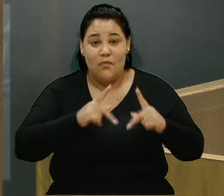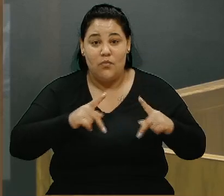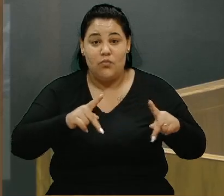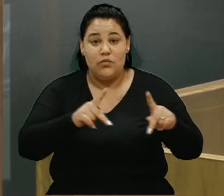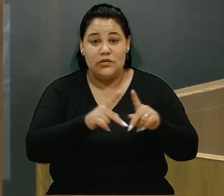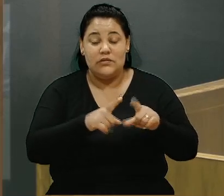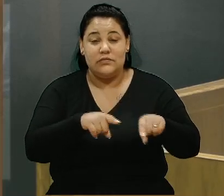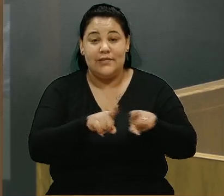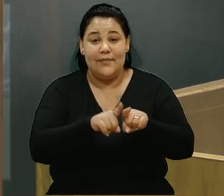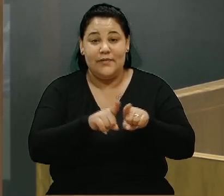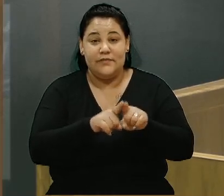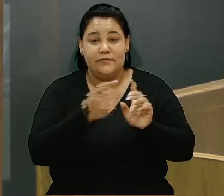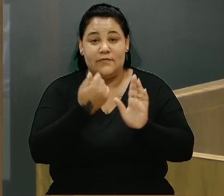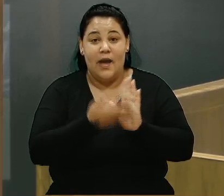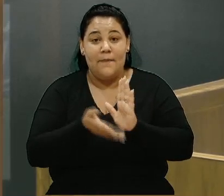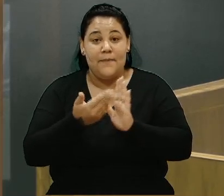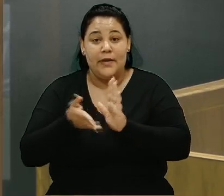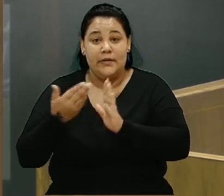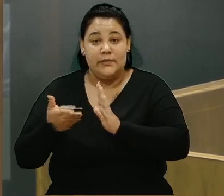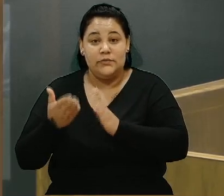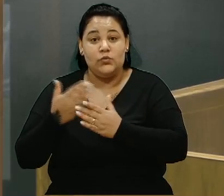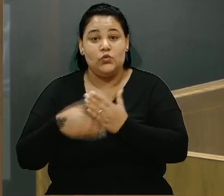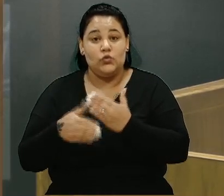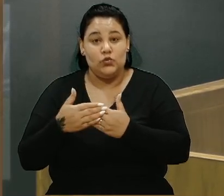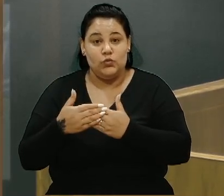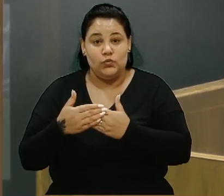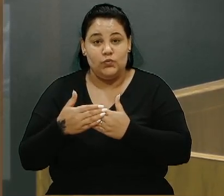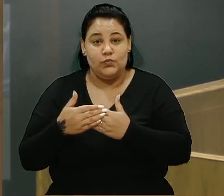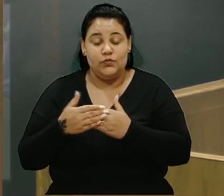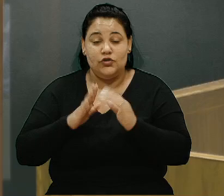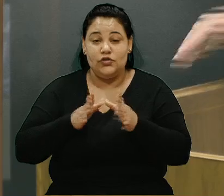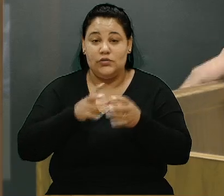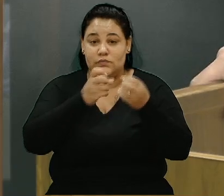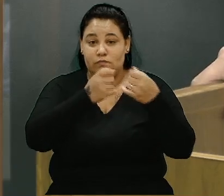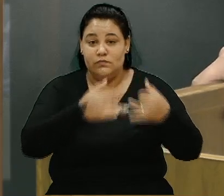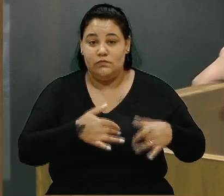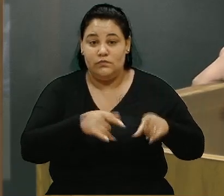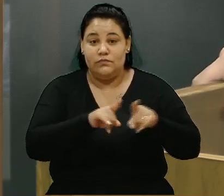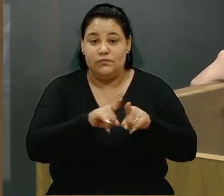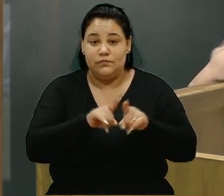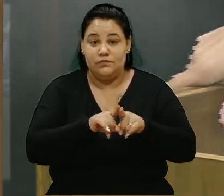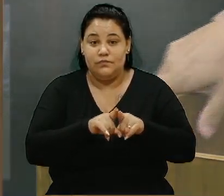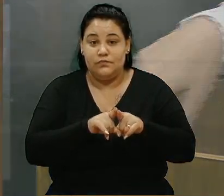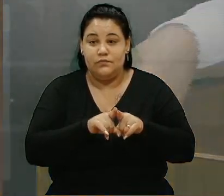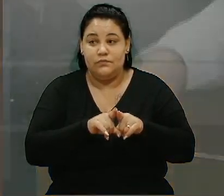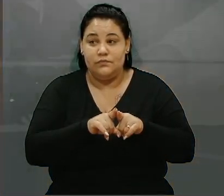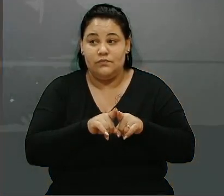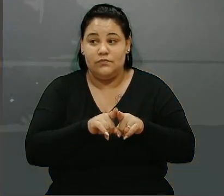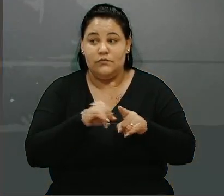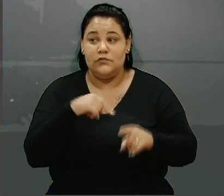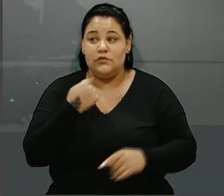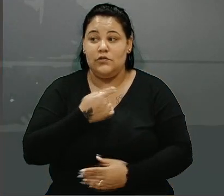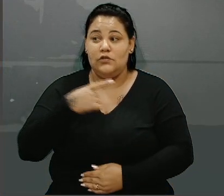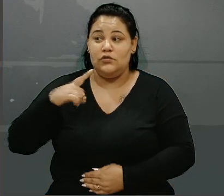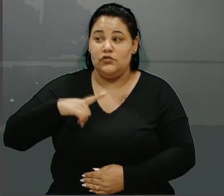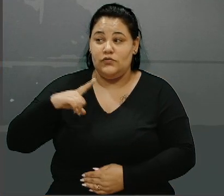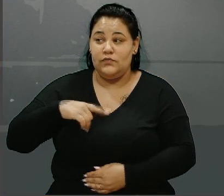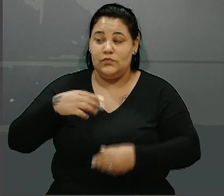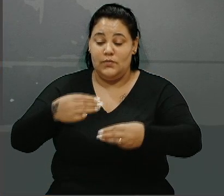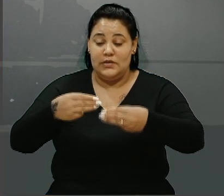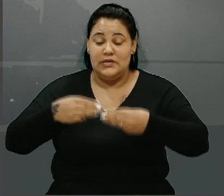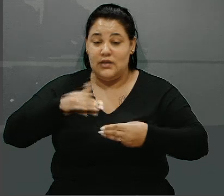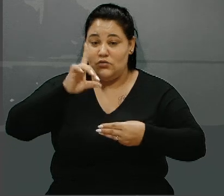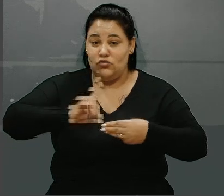vai perder recursos. Por fim, antes de passar às apartes, tivemos no Ministério dos Direitos